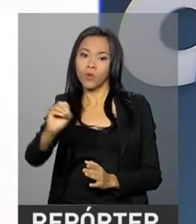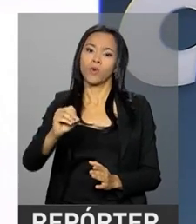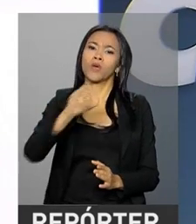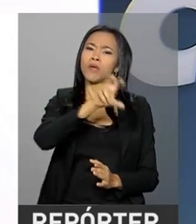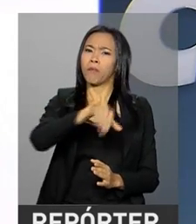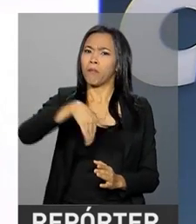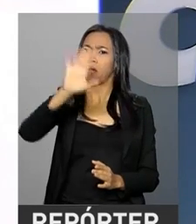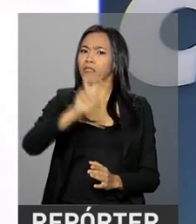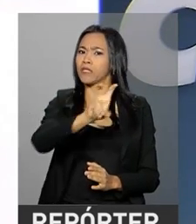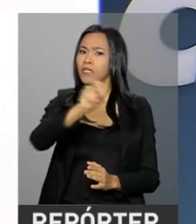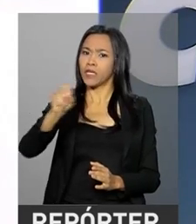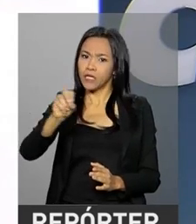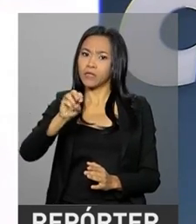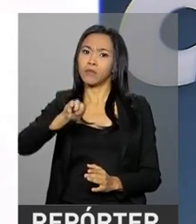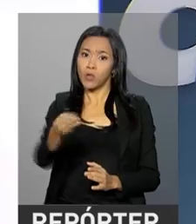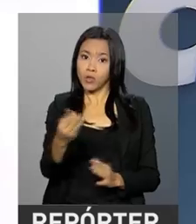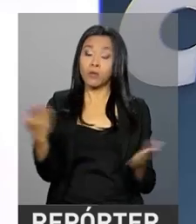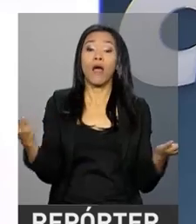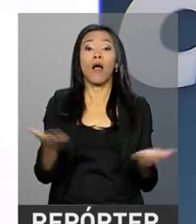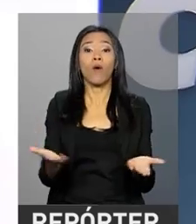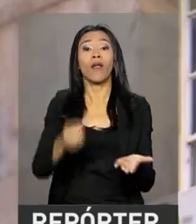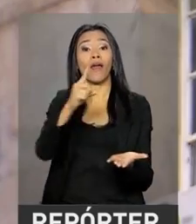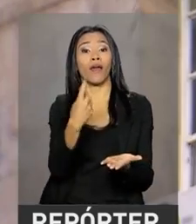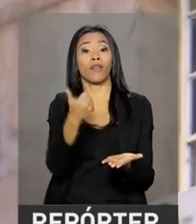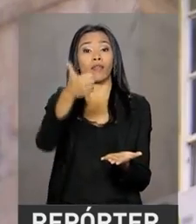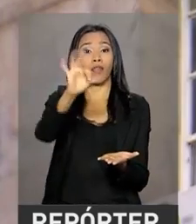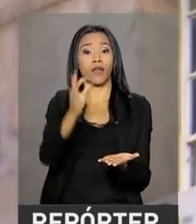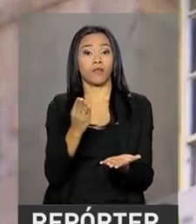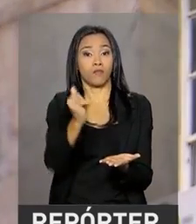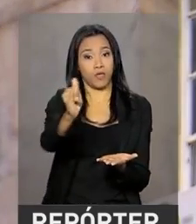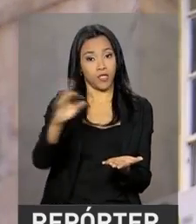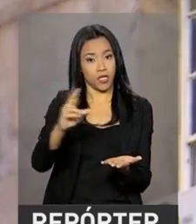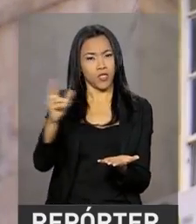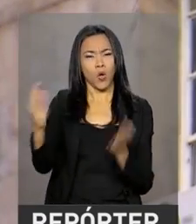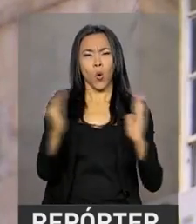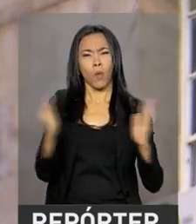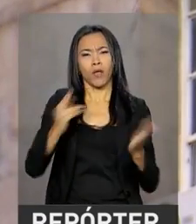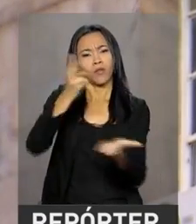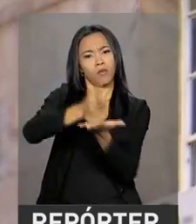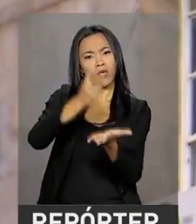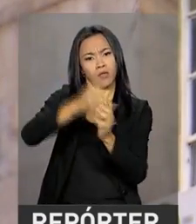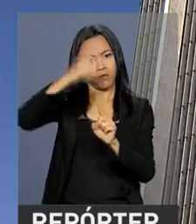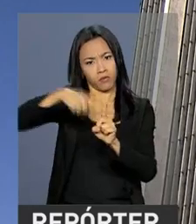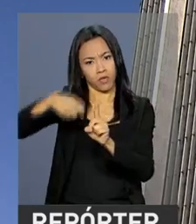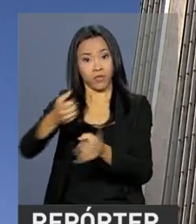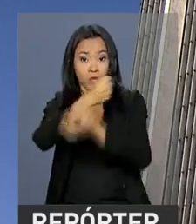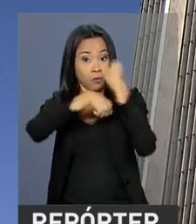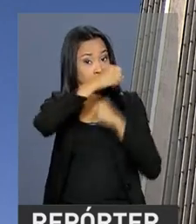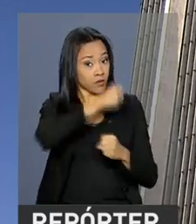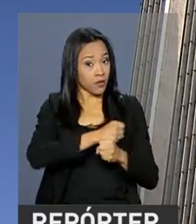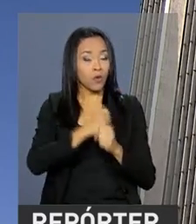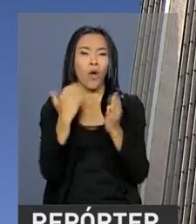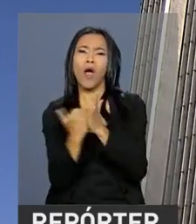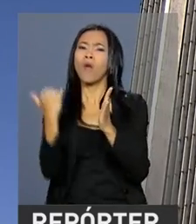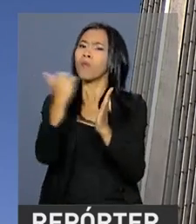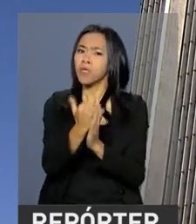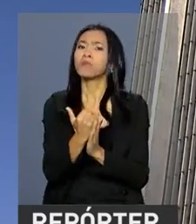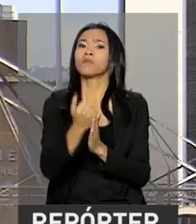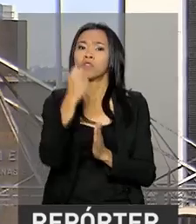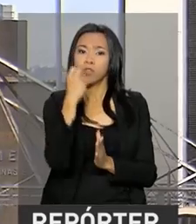milhões deais para R 10 bilhões meio deais em comparação aos mesmos meses do ano anterior um aumento de